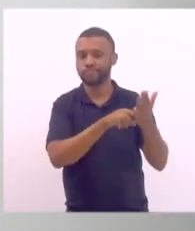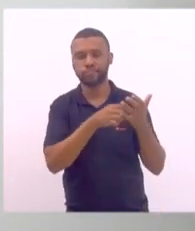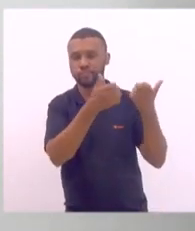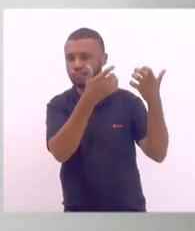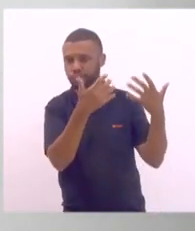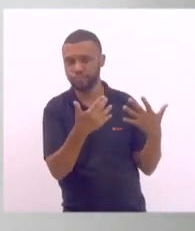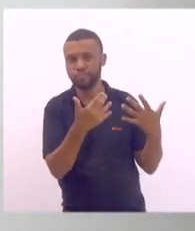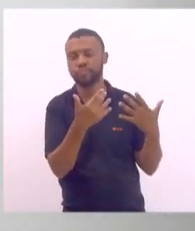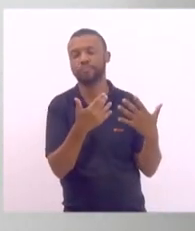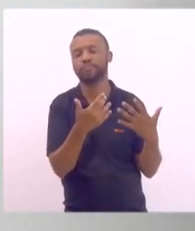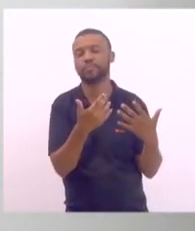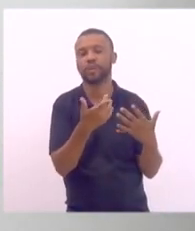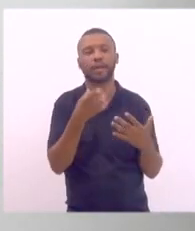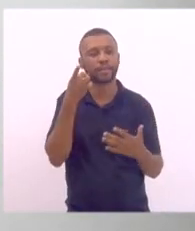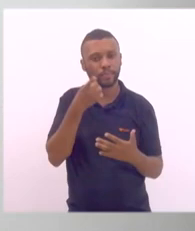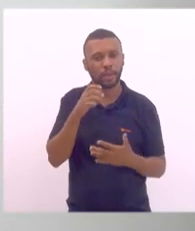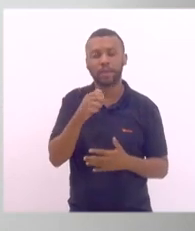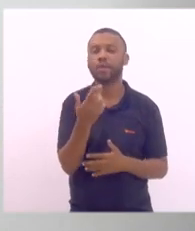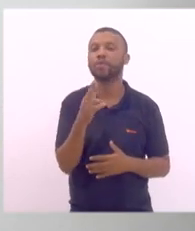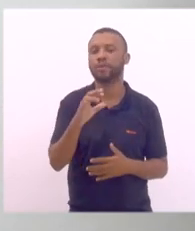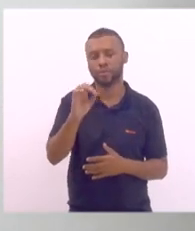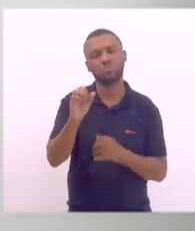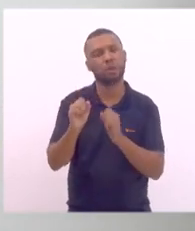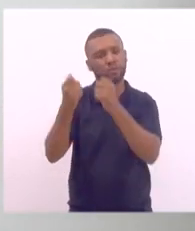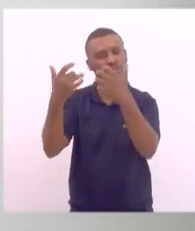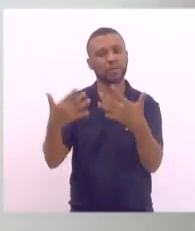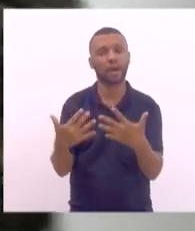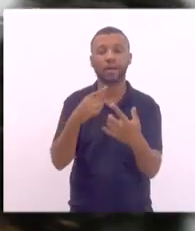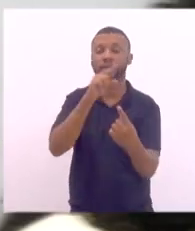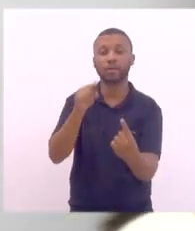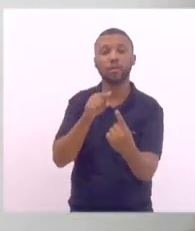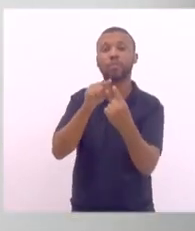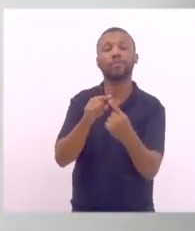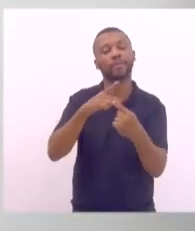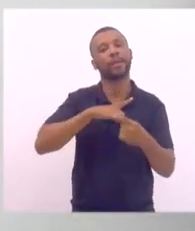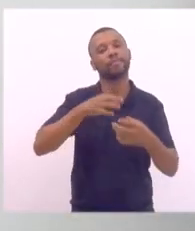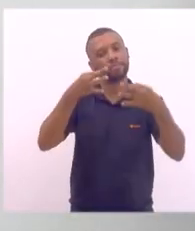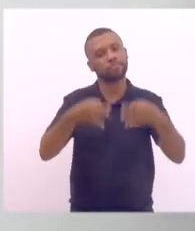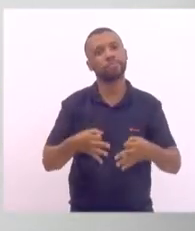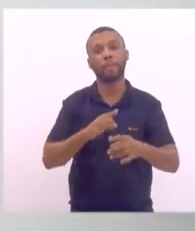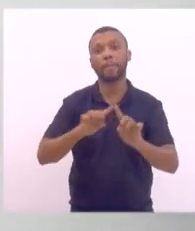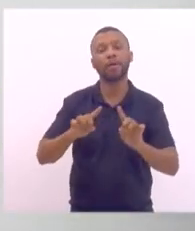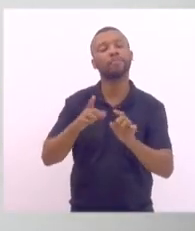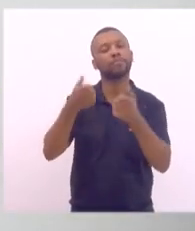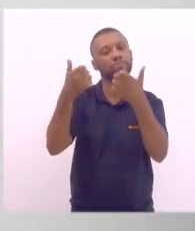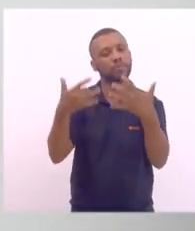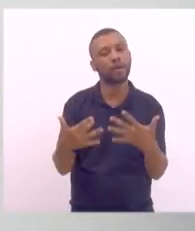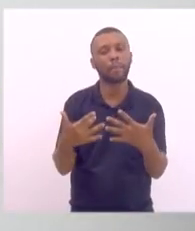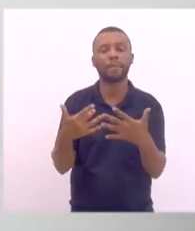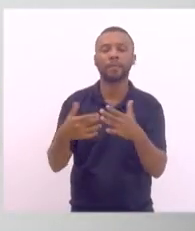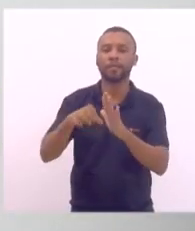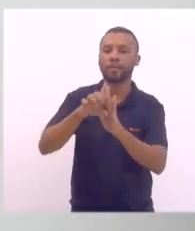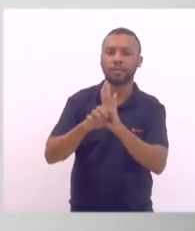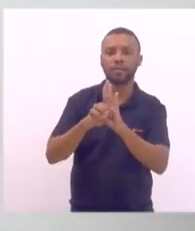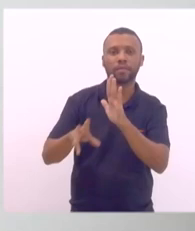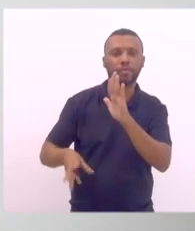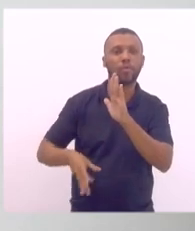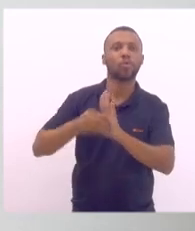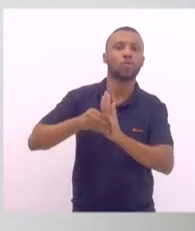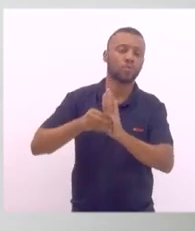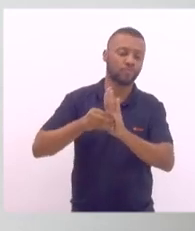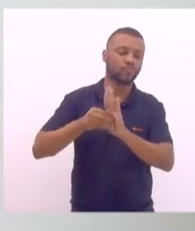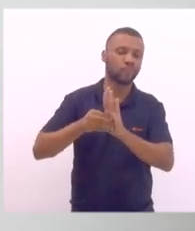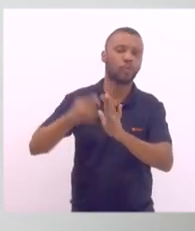da Casa Civil, o deputado Eurico pode até falar. E aí foi feito nesse sentido. Só que foi dada a sinalização para fazer a emenda e depois vetaram a emenda. Aí isso que